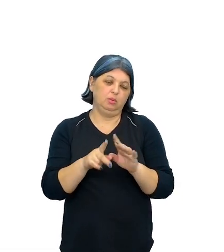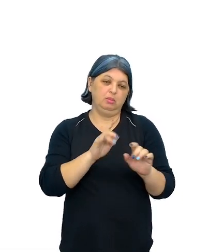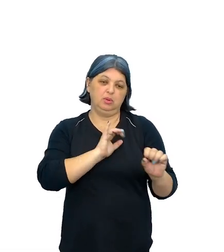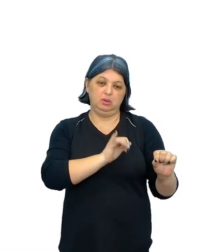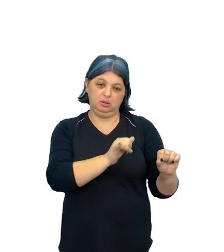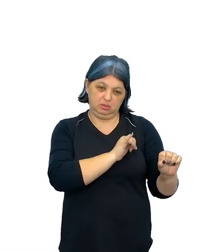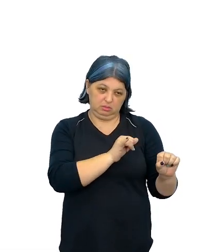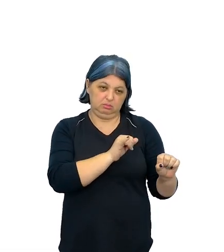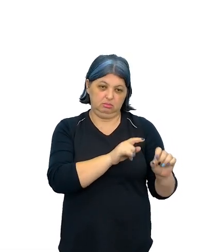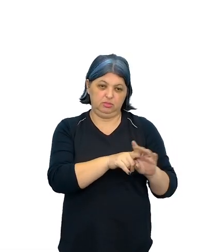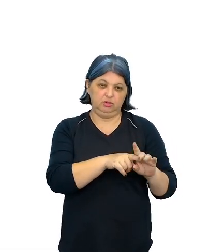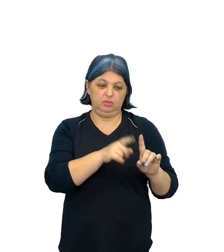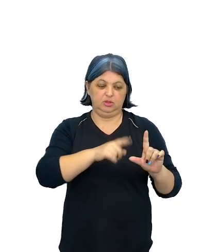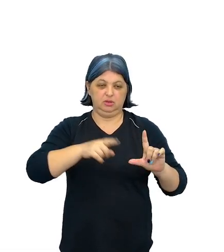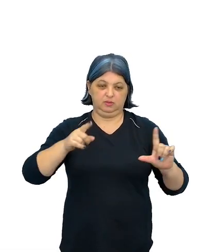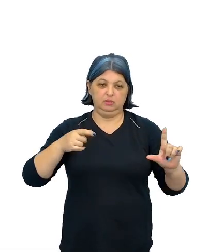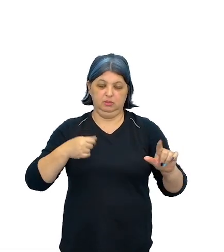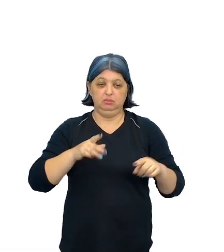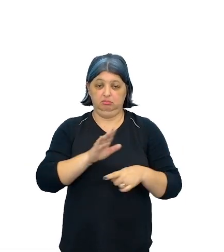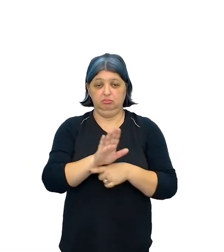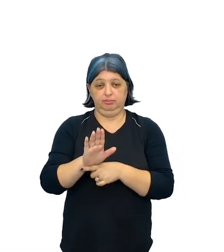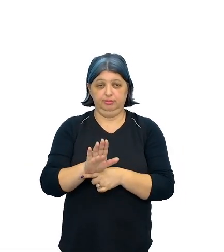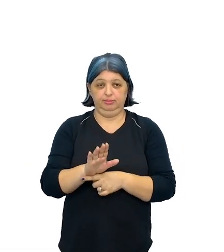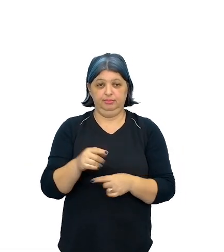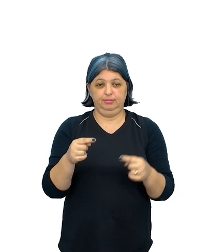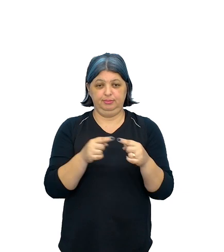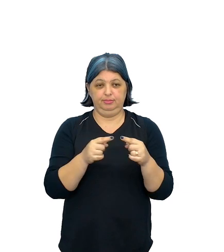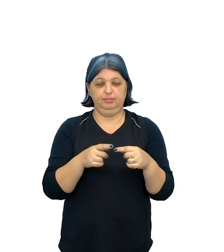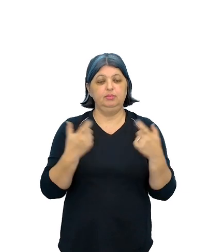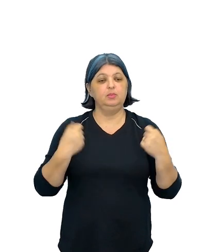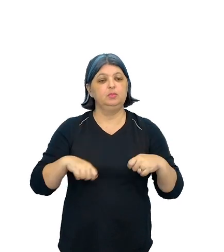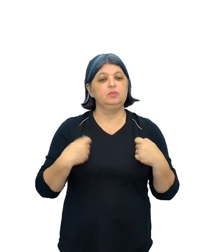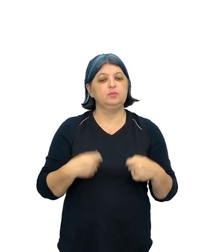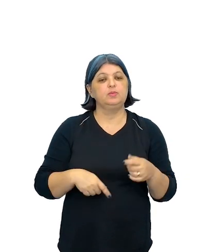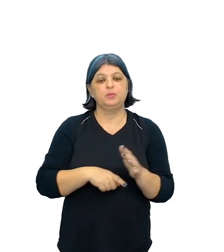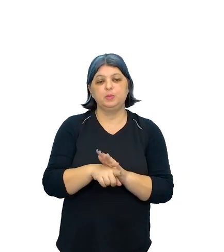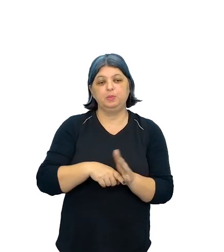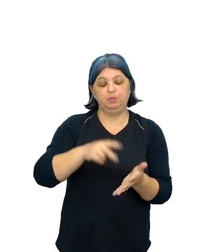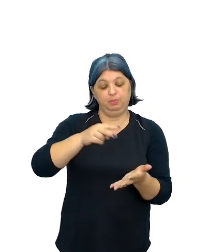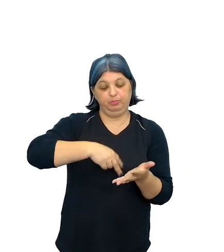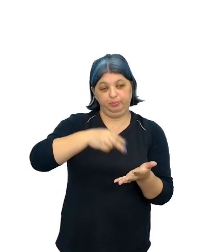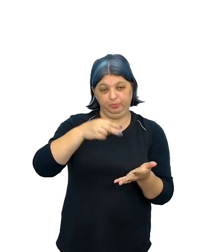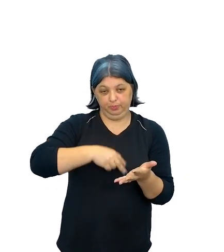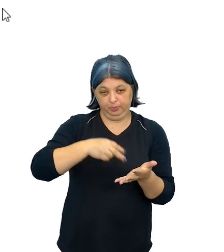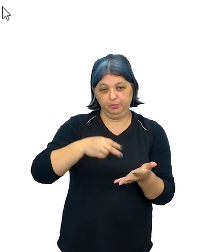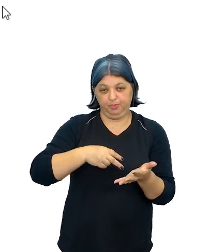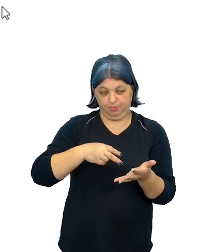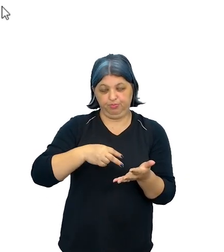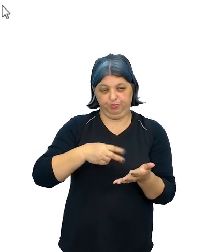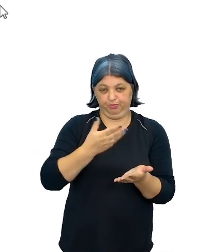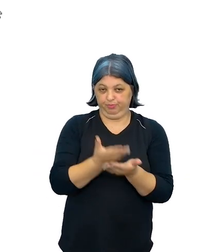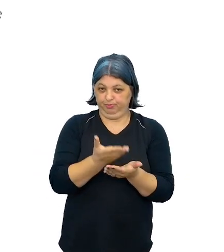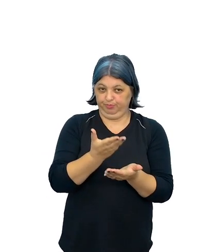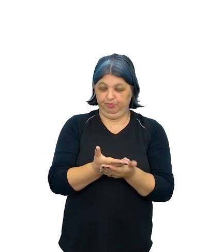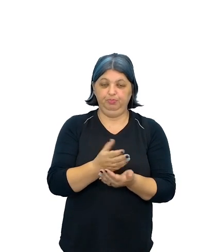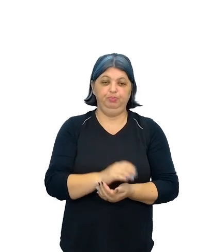fábula, infográfico, devem ser ativados, né? Porque exigem pesquisas, leituras e estudos, tá